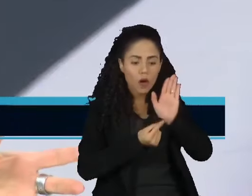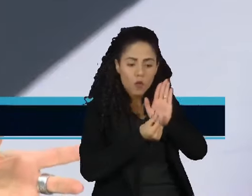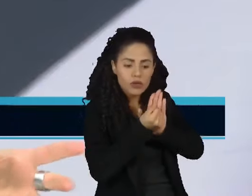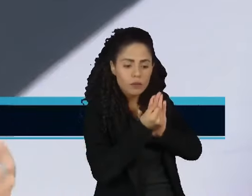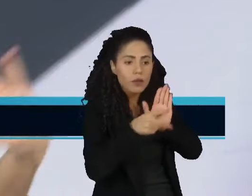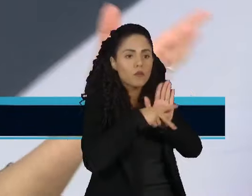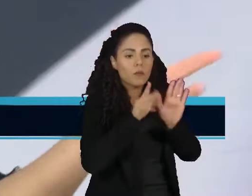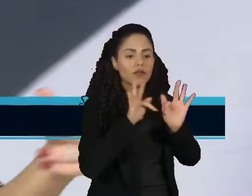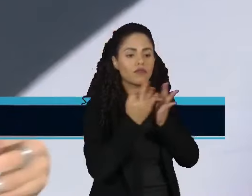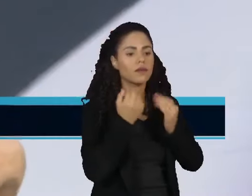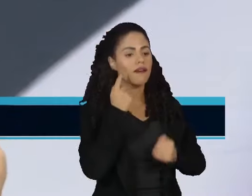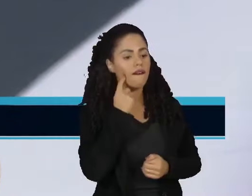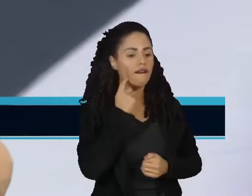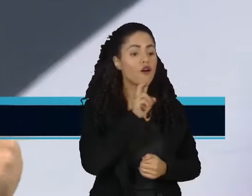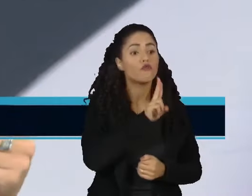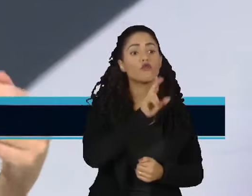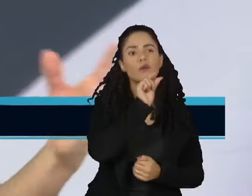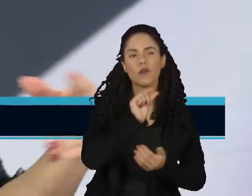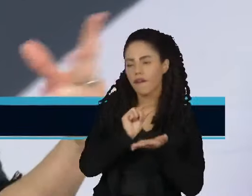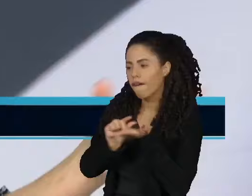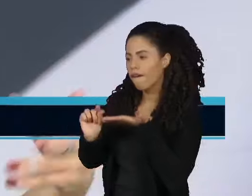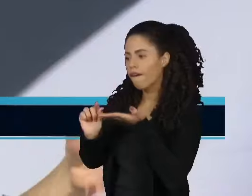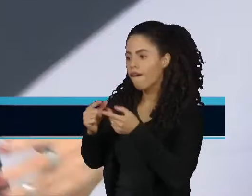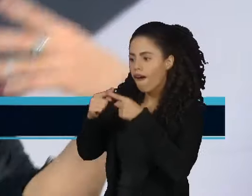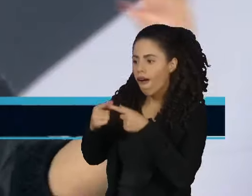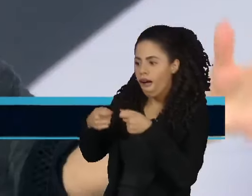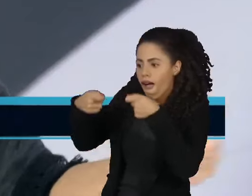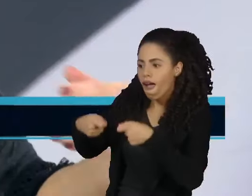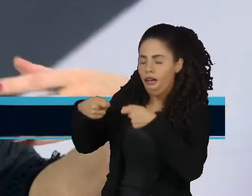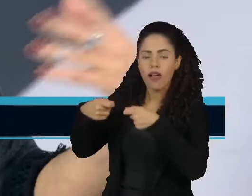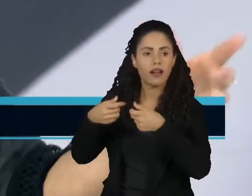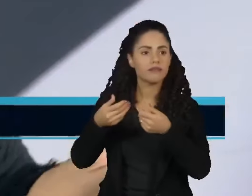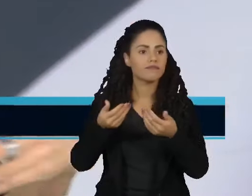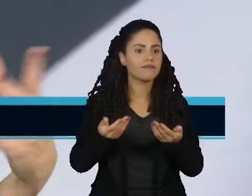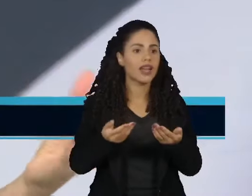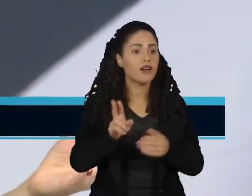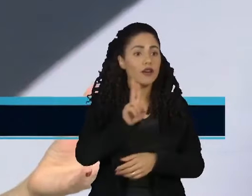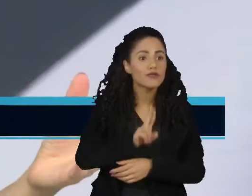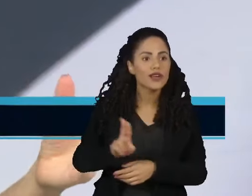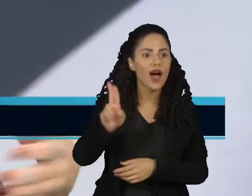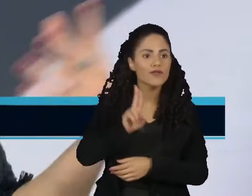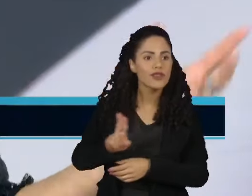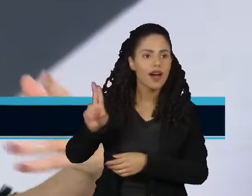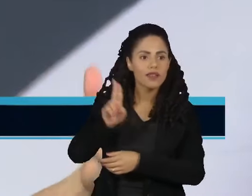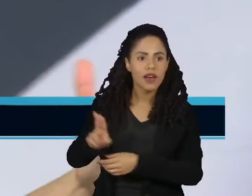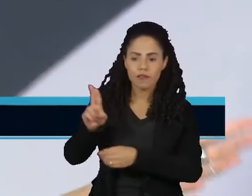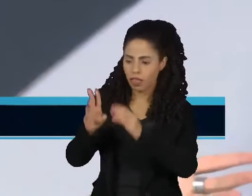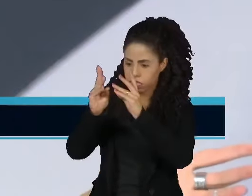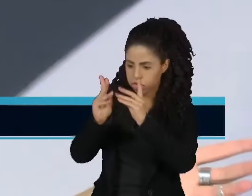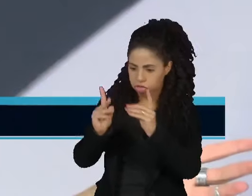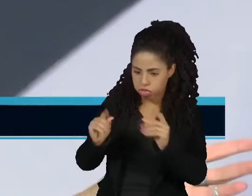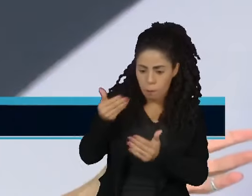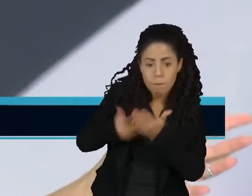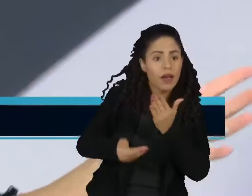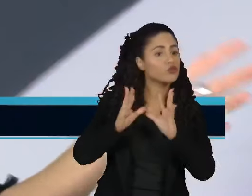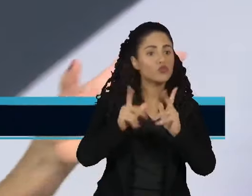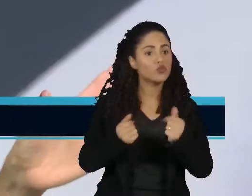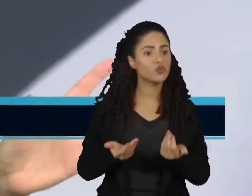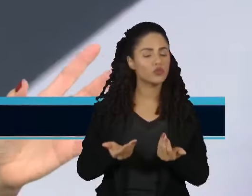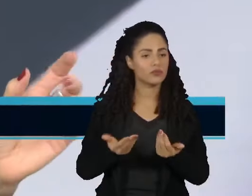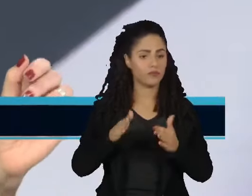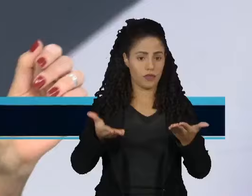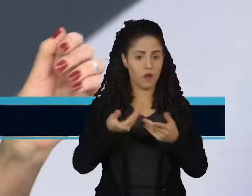consumo direto, e não para um investimento, às vezes, para uma poupança ou um investimento que você possa fazer em outras formas de consumo, que é o que a economia está acostumada.